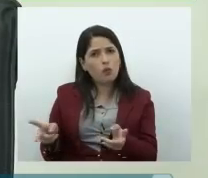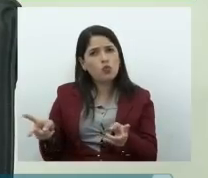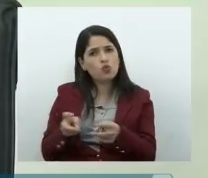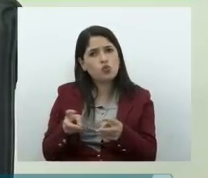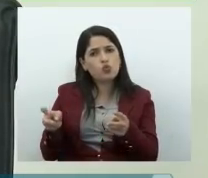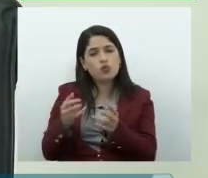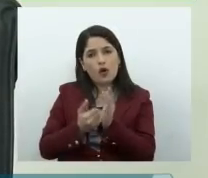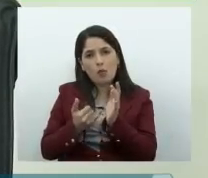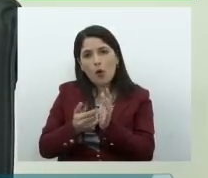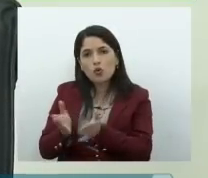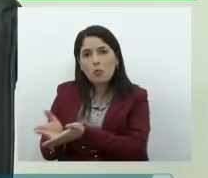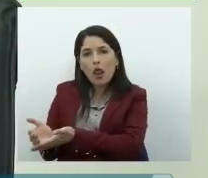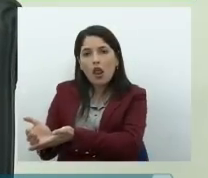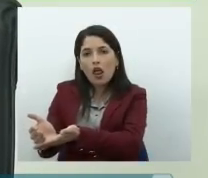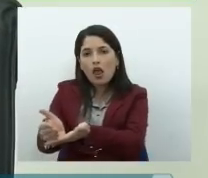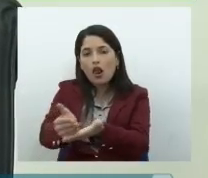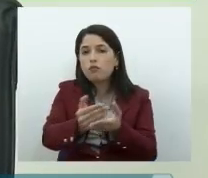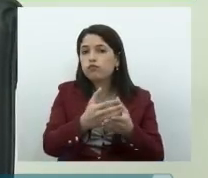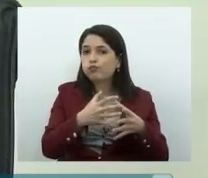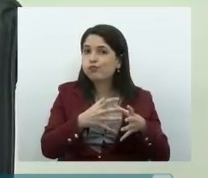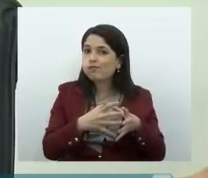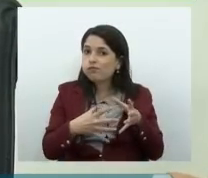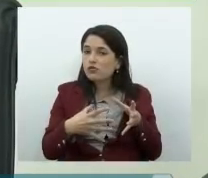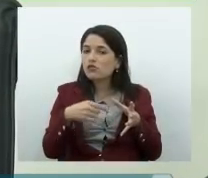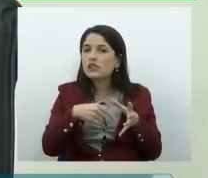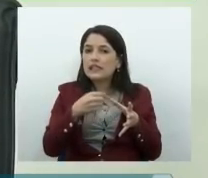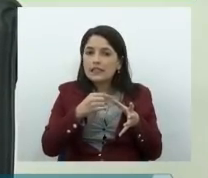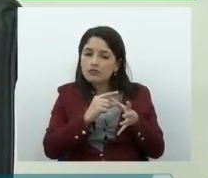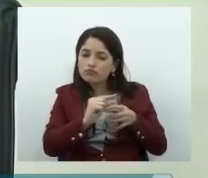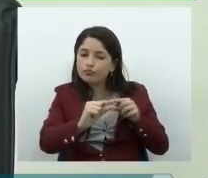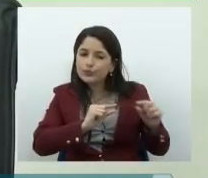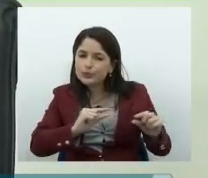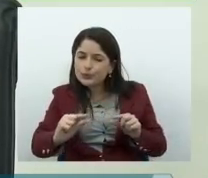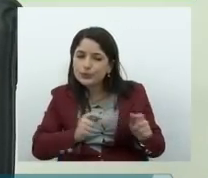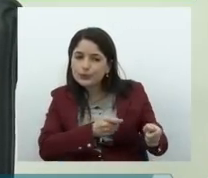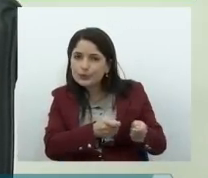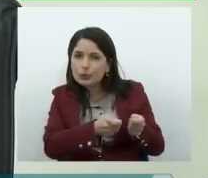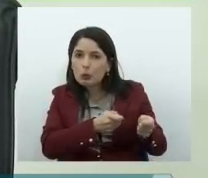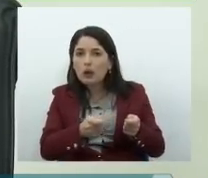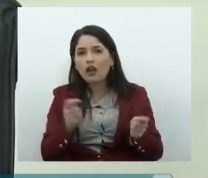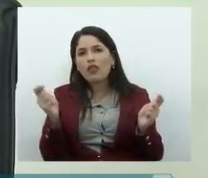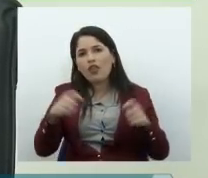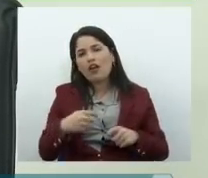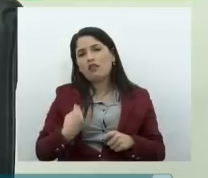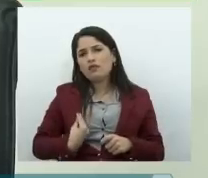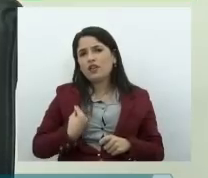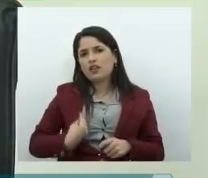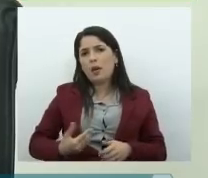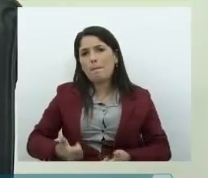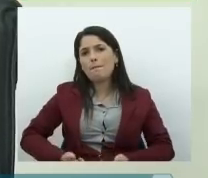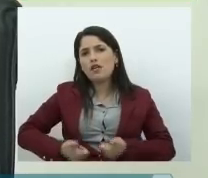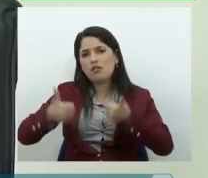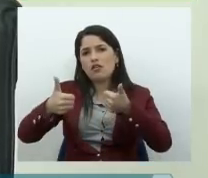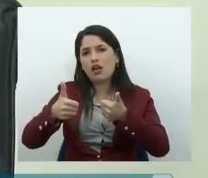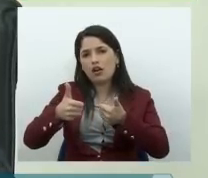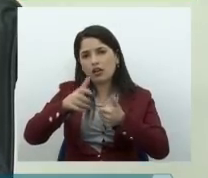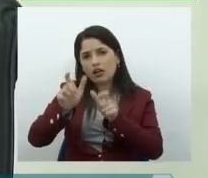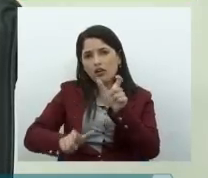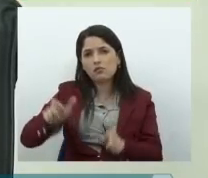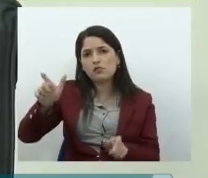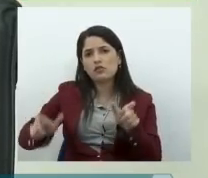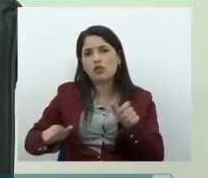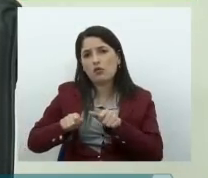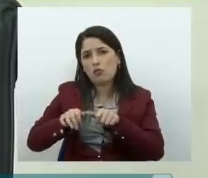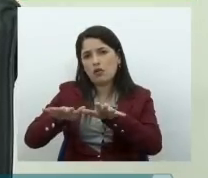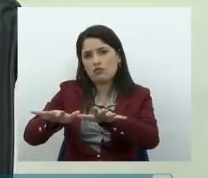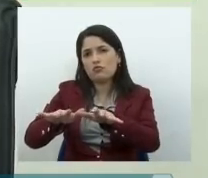lugar, a gente consegue realmente restaurar e equilibrar a qualidade de vida do cidadão guarulhense. Agora, o que a gente não